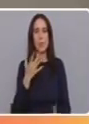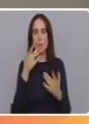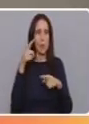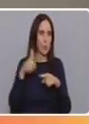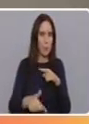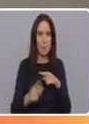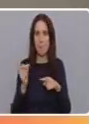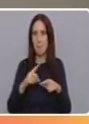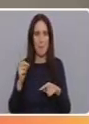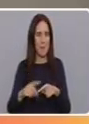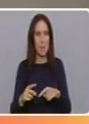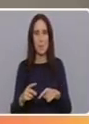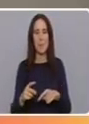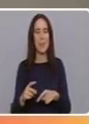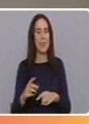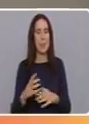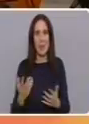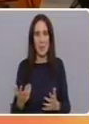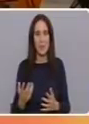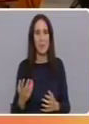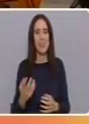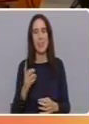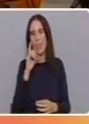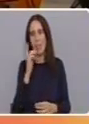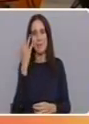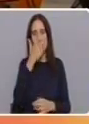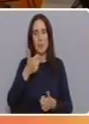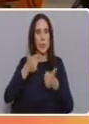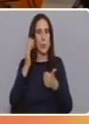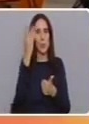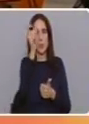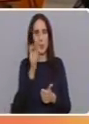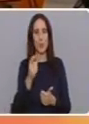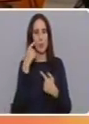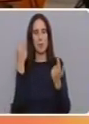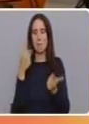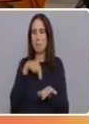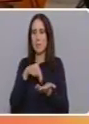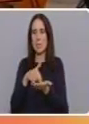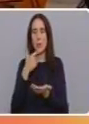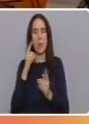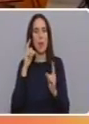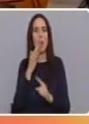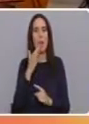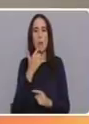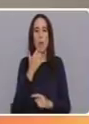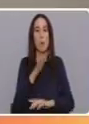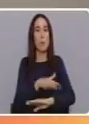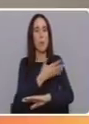espetáculo várias vezes, é a protagonista do espetáculo, está muito presente e canta muito, e canta o teu